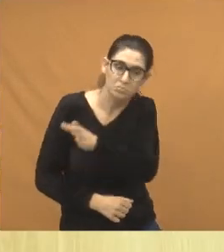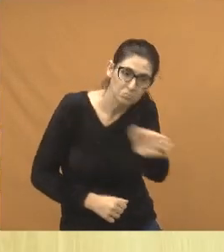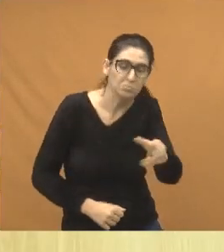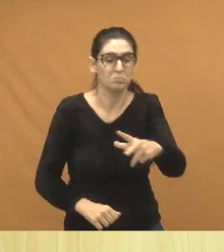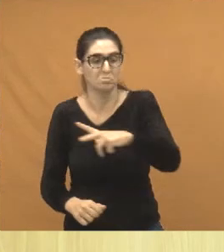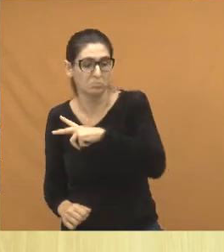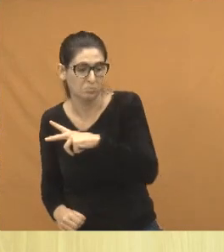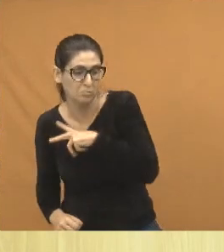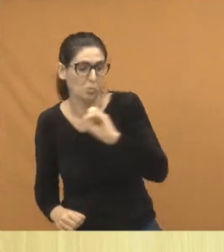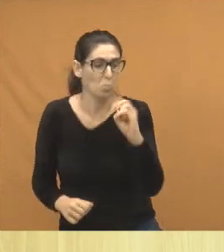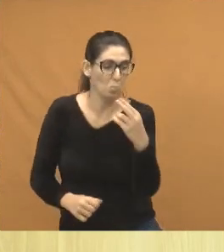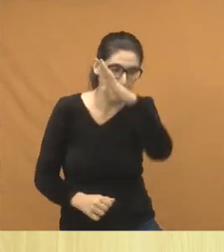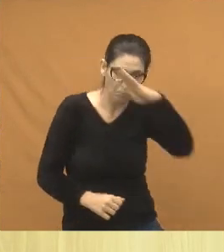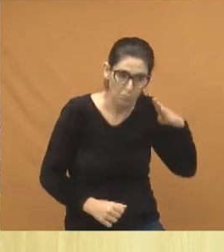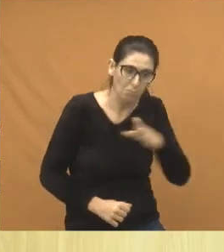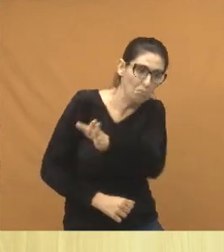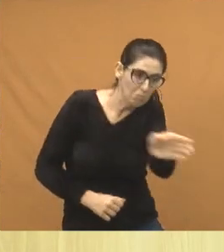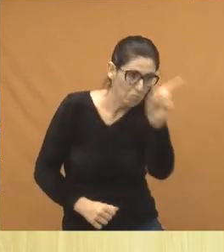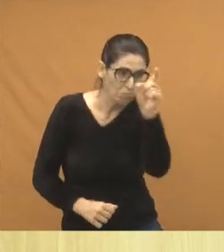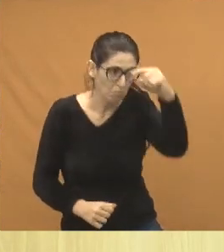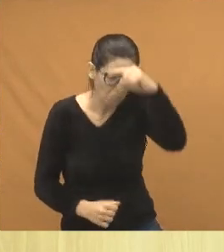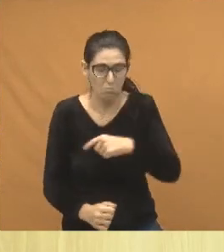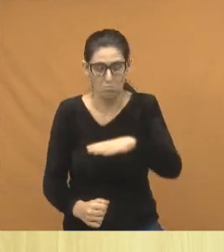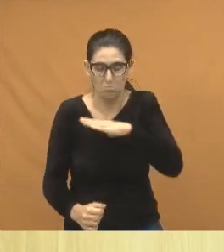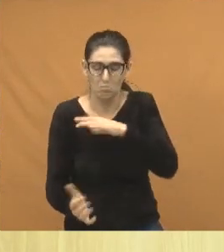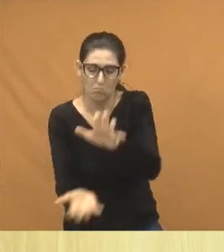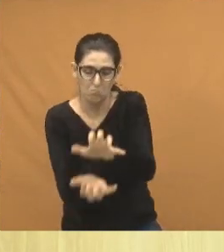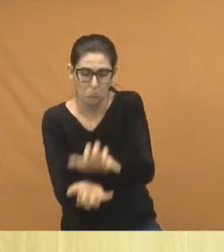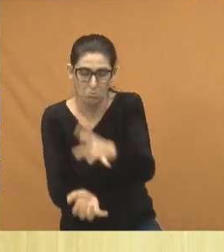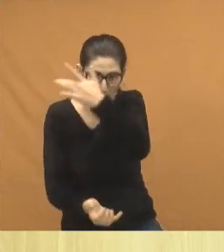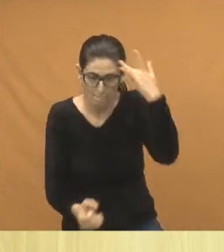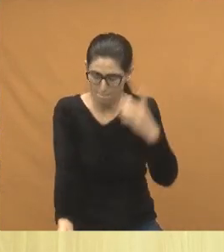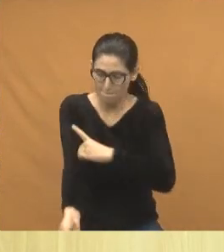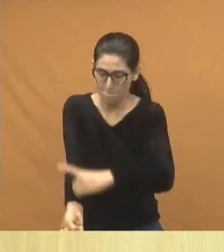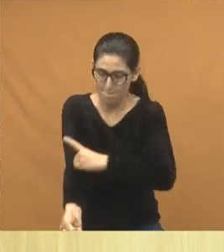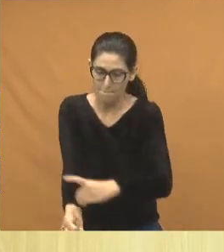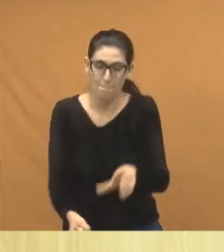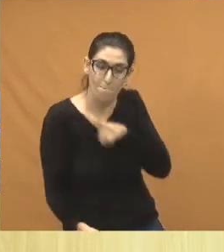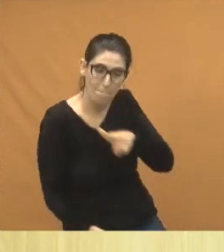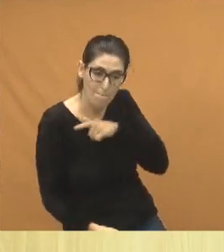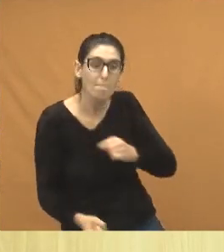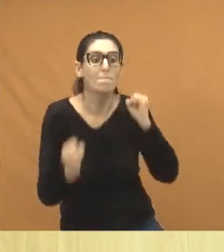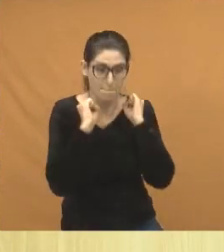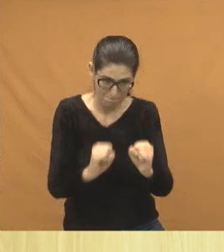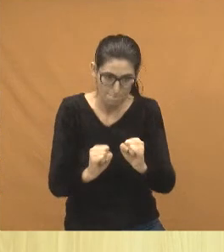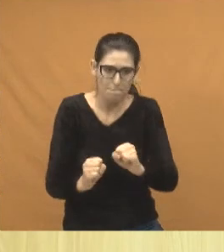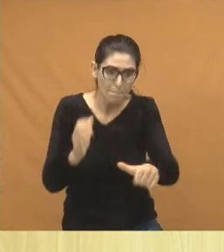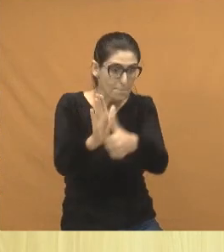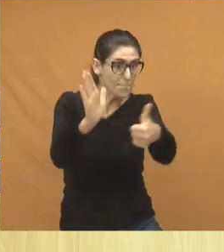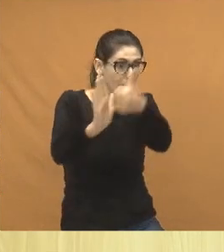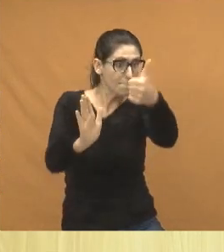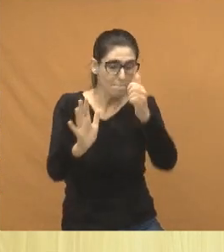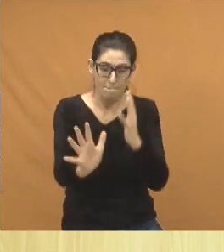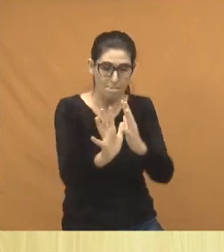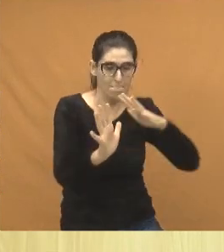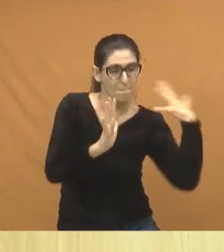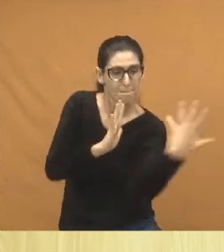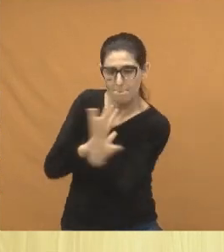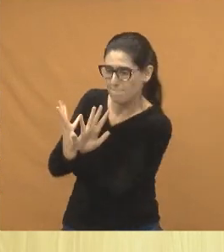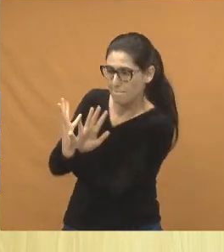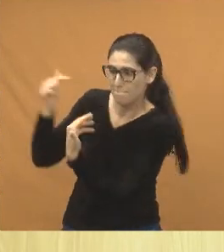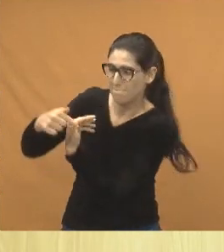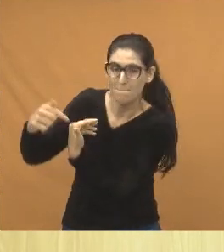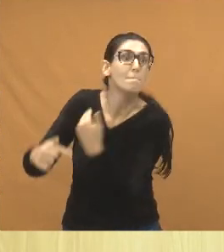de saúde do município de Jacareí a paciente diabético na realização de exames médicos